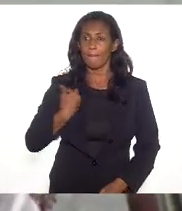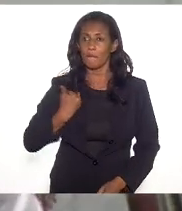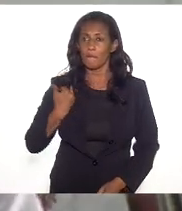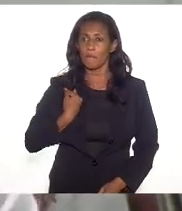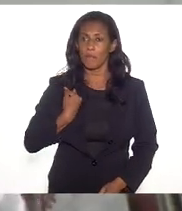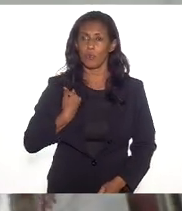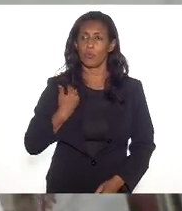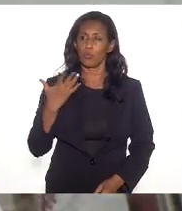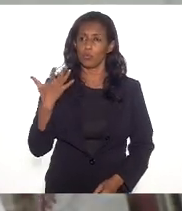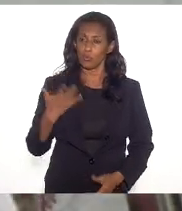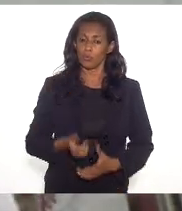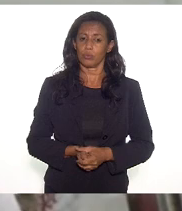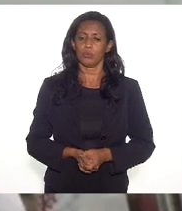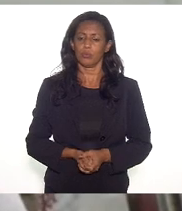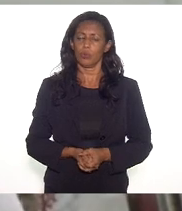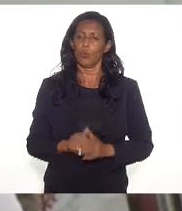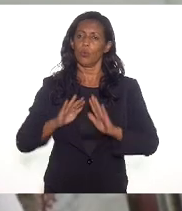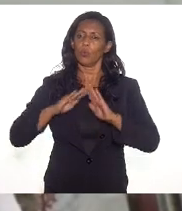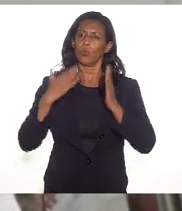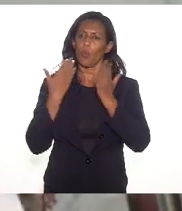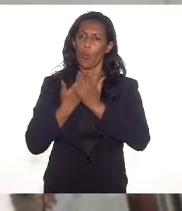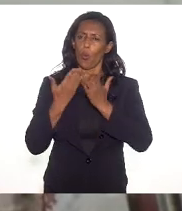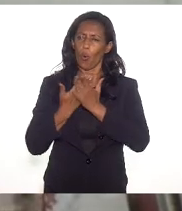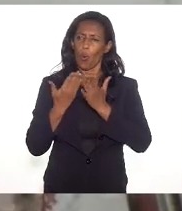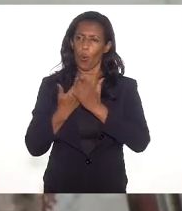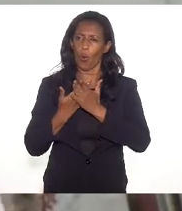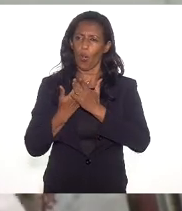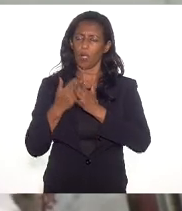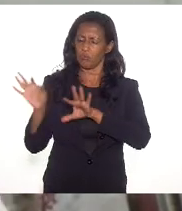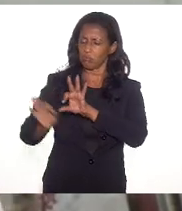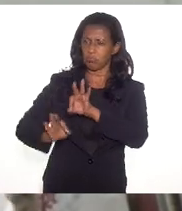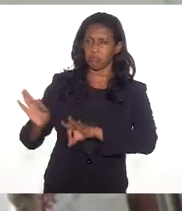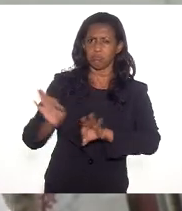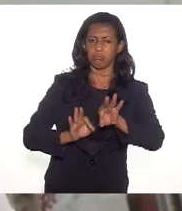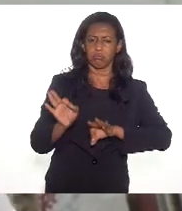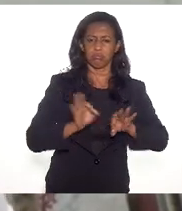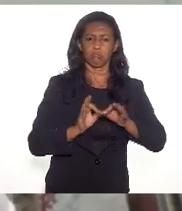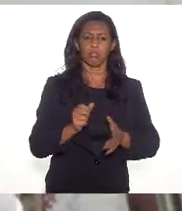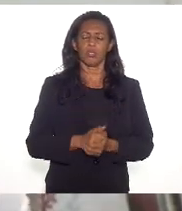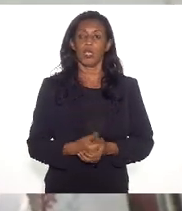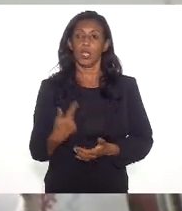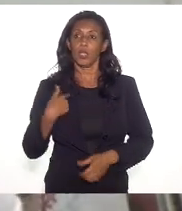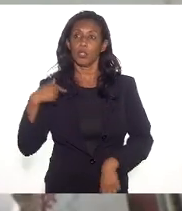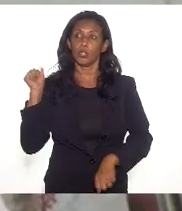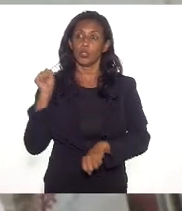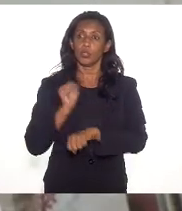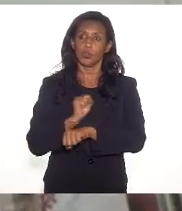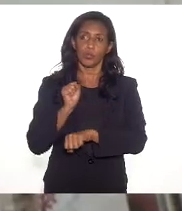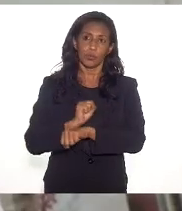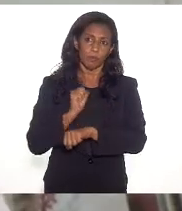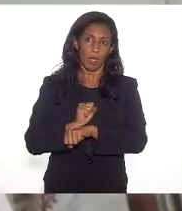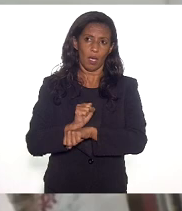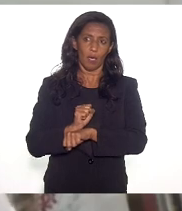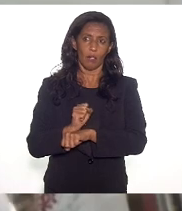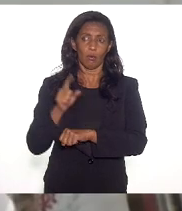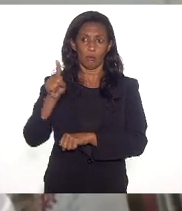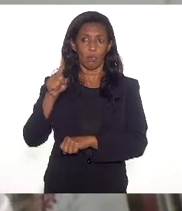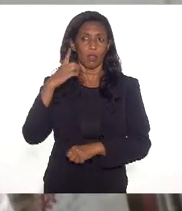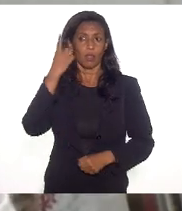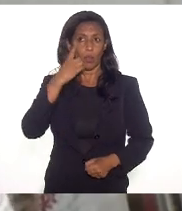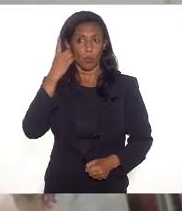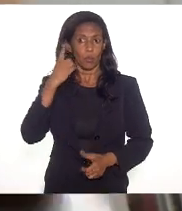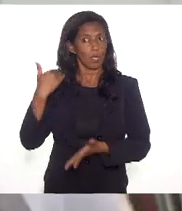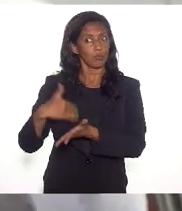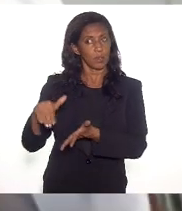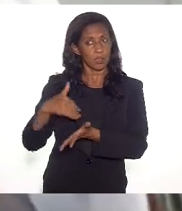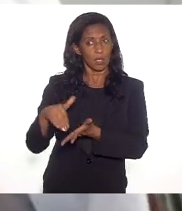desde já me declaro, do colégio está sendo organizada e espero que Vossa Excelência, deputado e